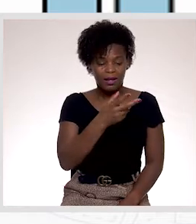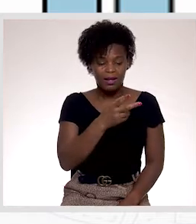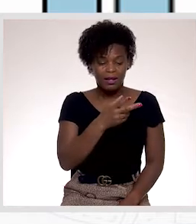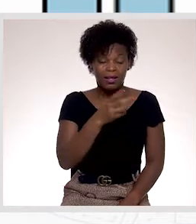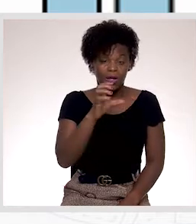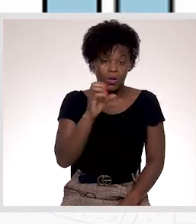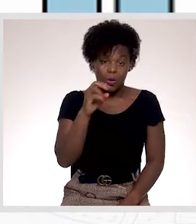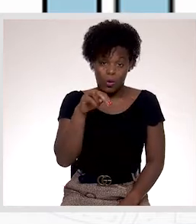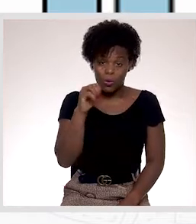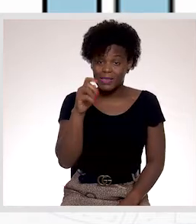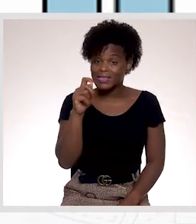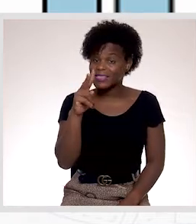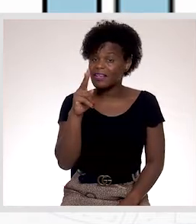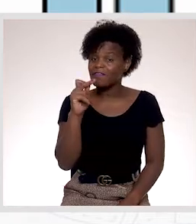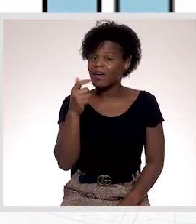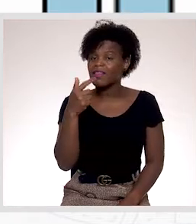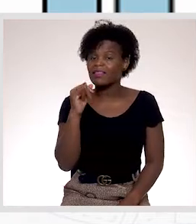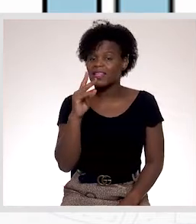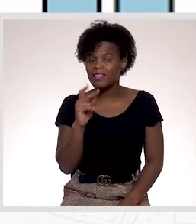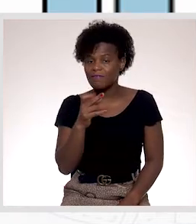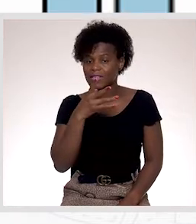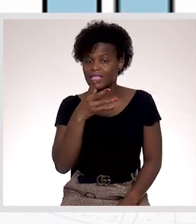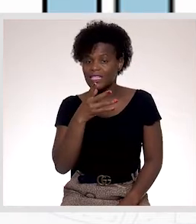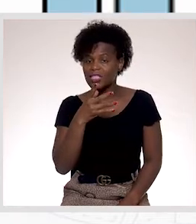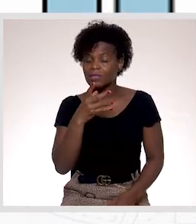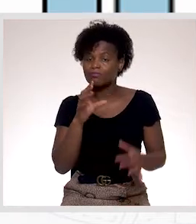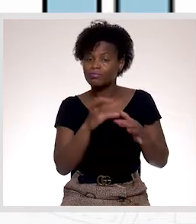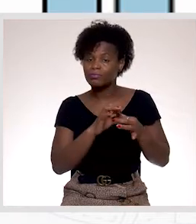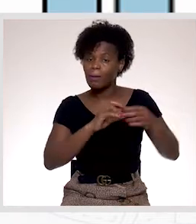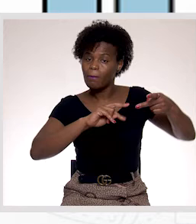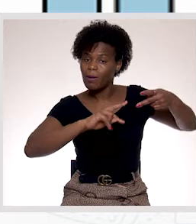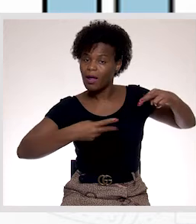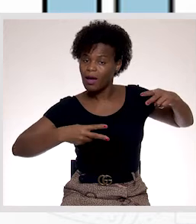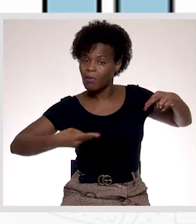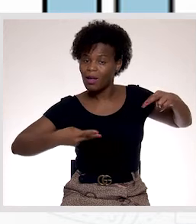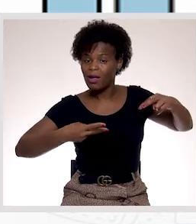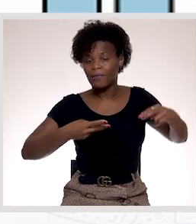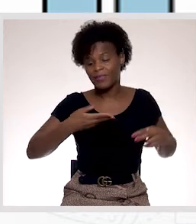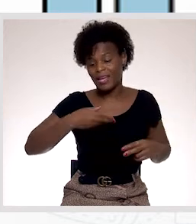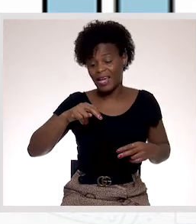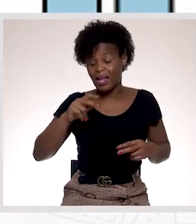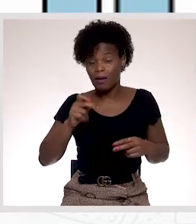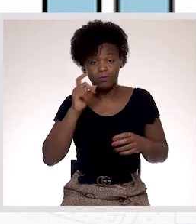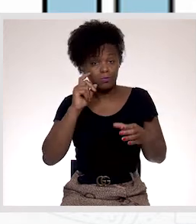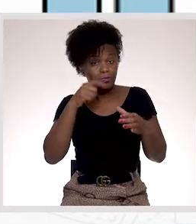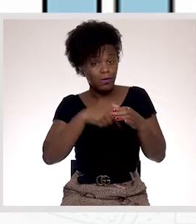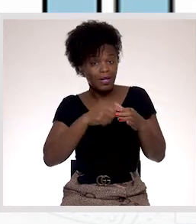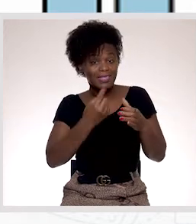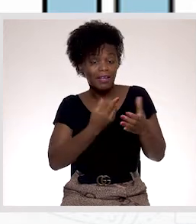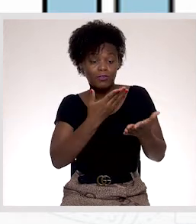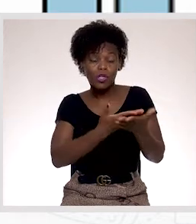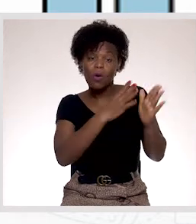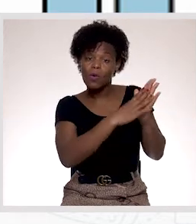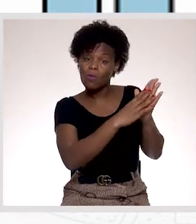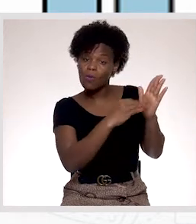replicação conservativa. Ou seja, nesse mecanismo diz o seguinte, que a molécula progenitora do DNA é conservada servindo apenas